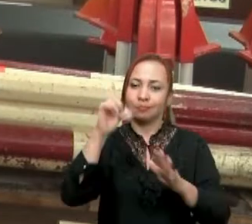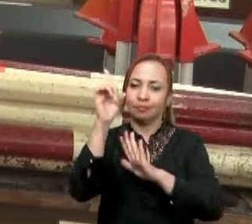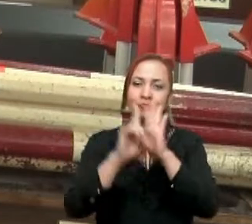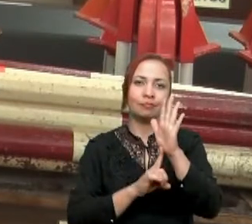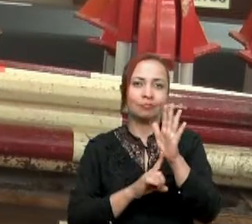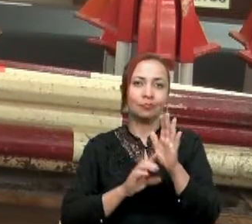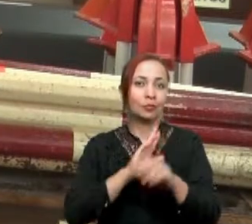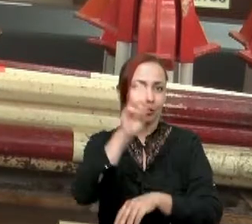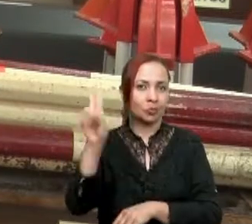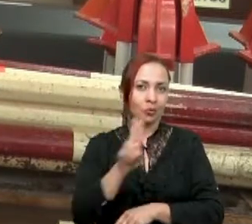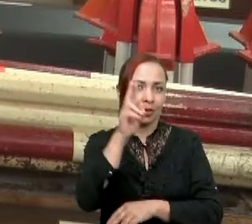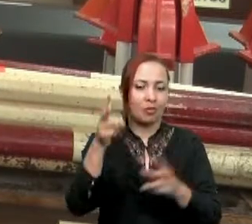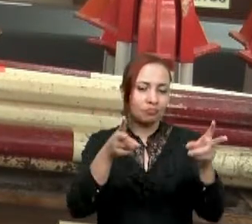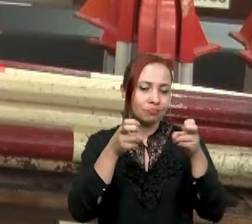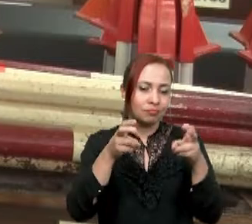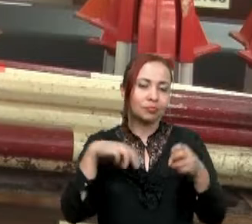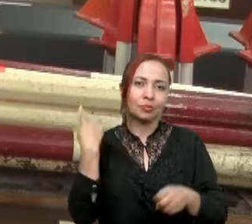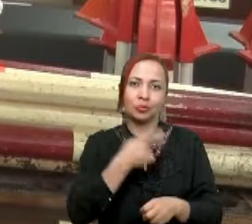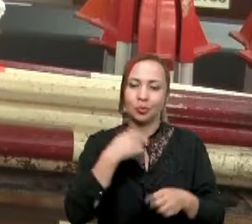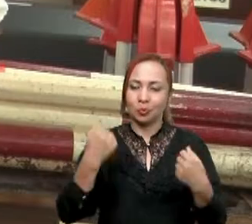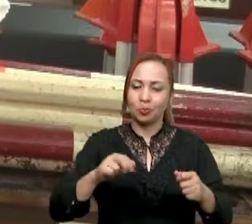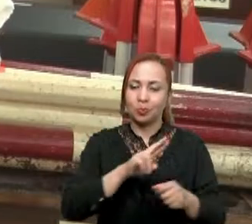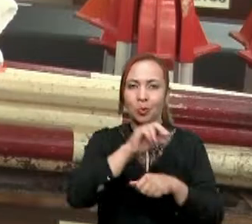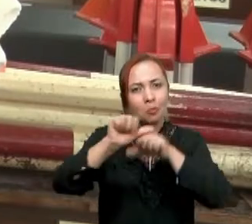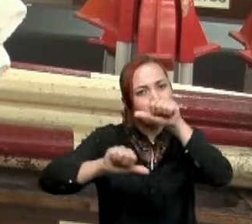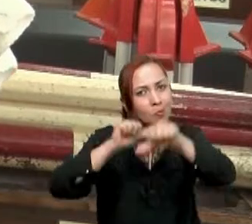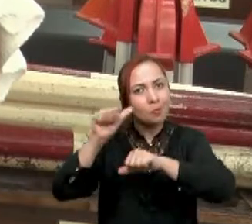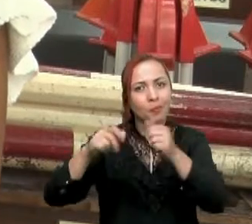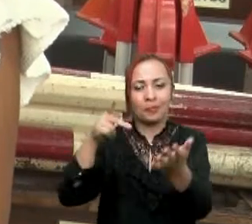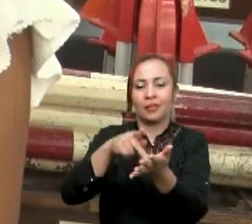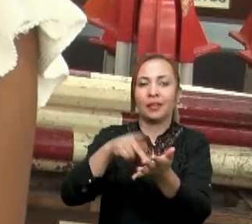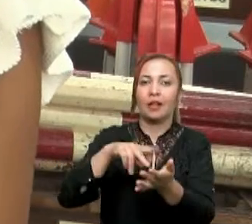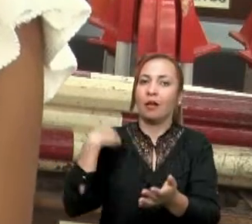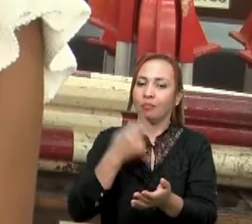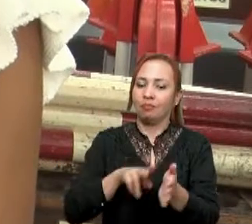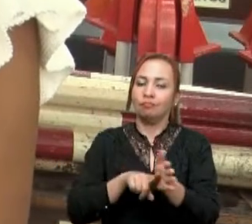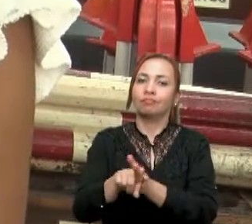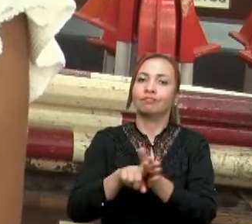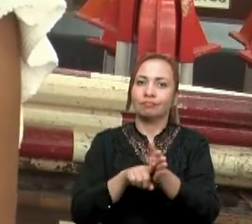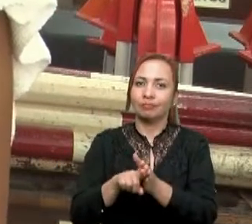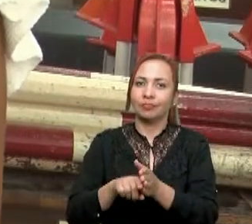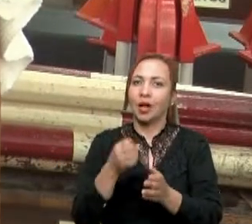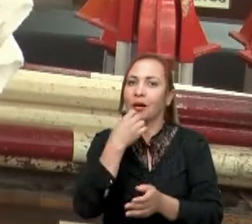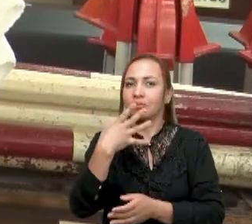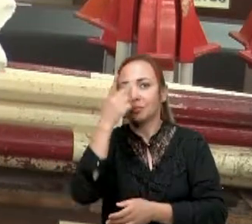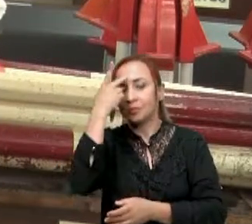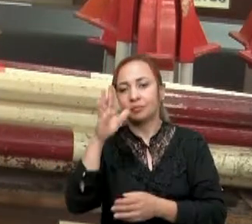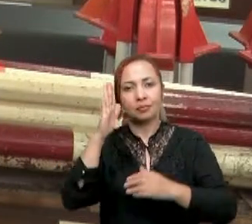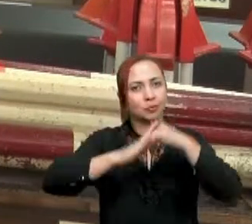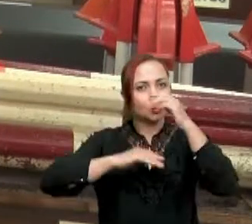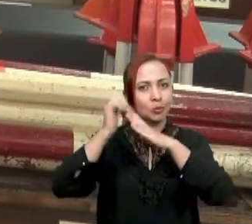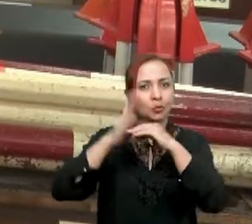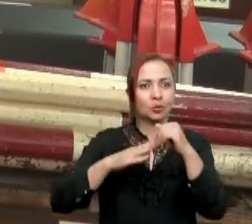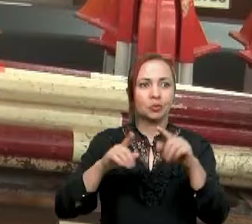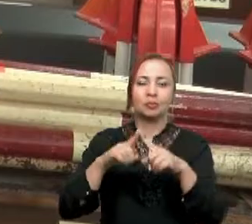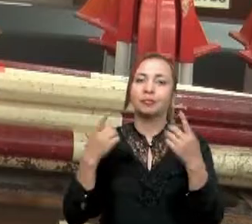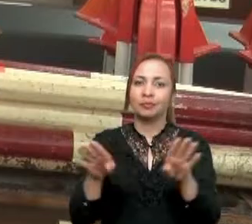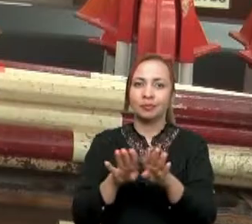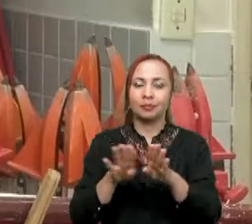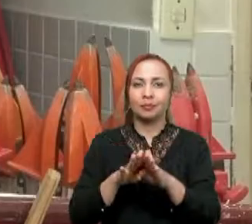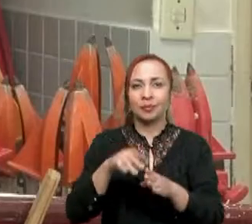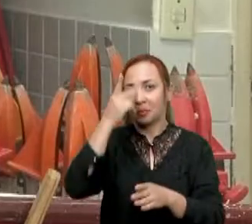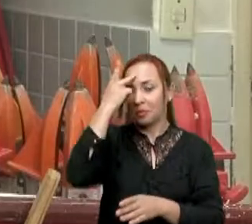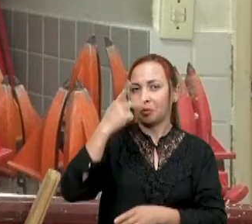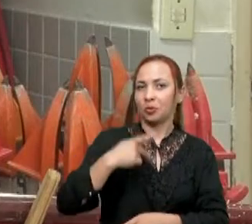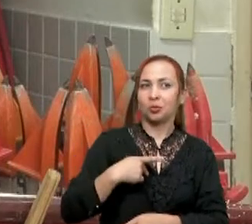dos direitos e perceber que a gente pode mudar a realidade com a nossa pesquisa É uma grande oportunidade e não somente profissional mas também